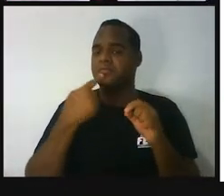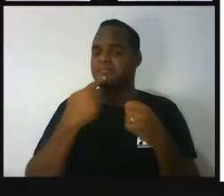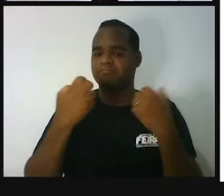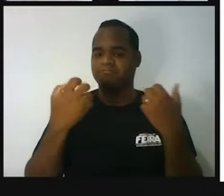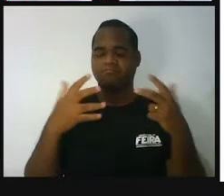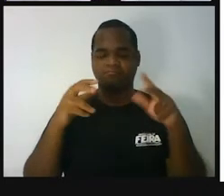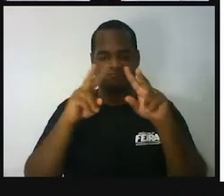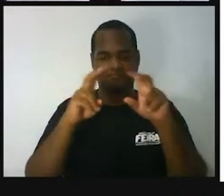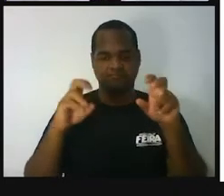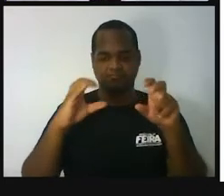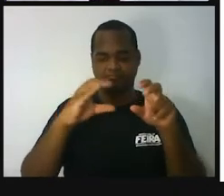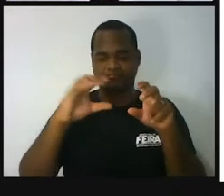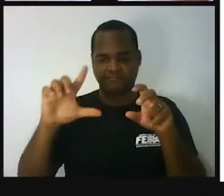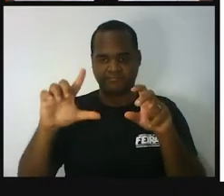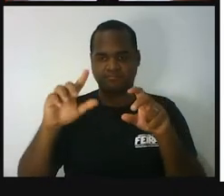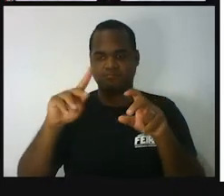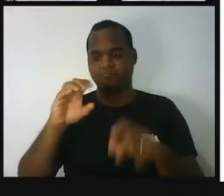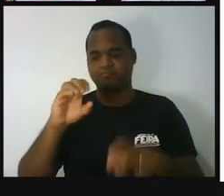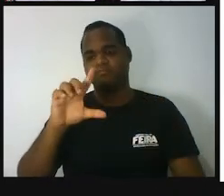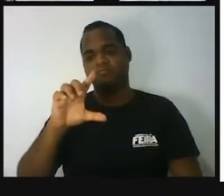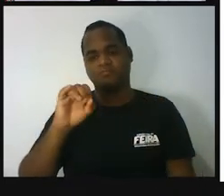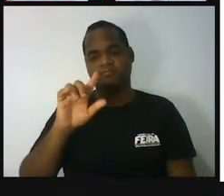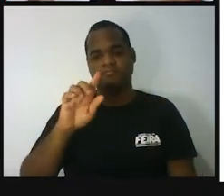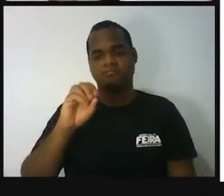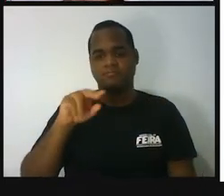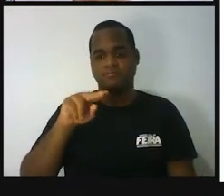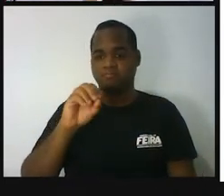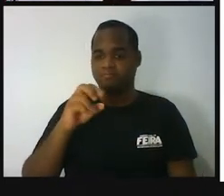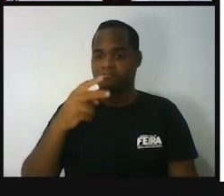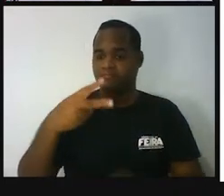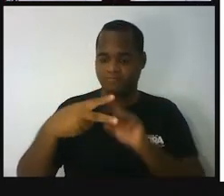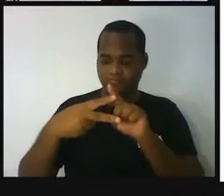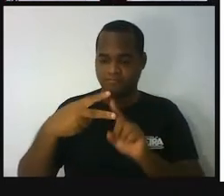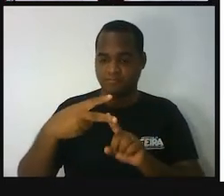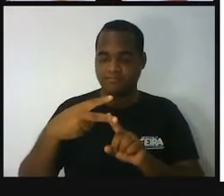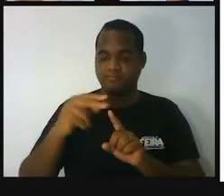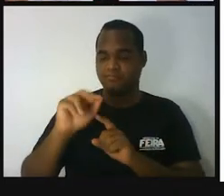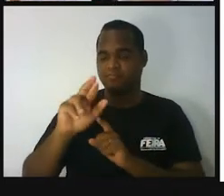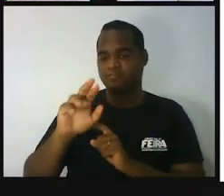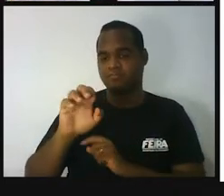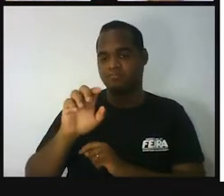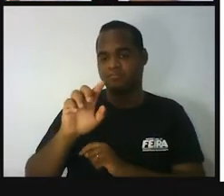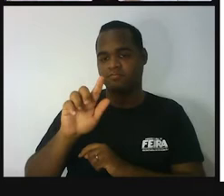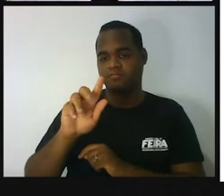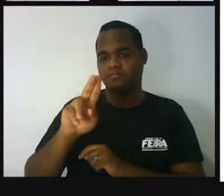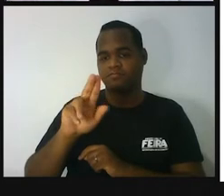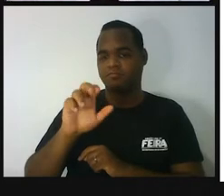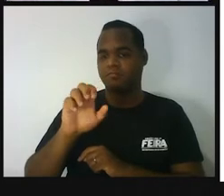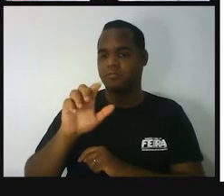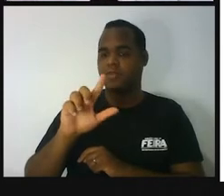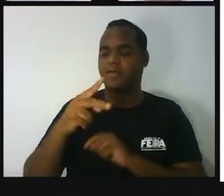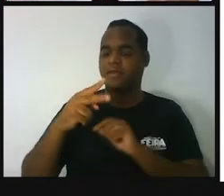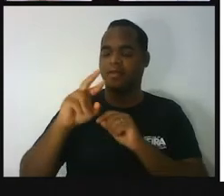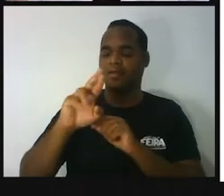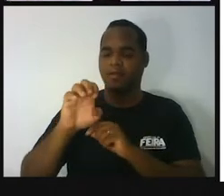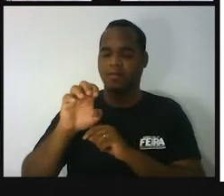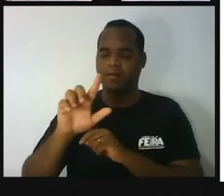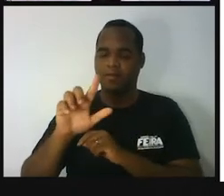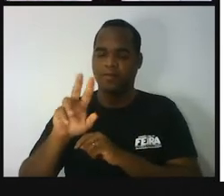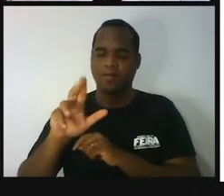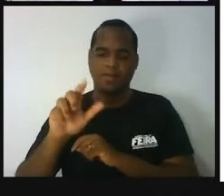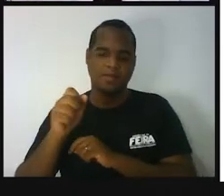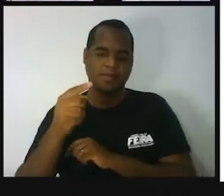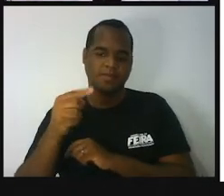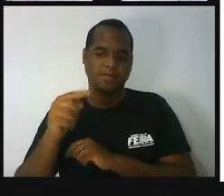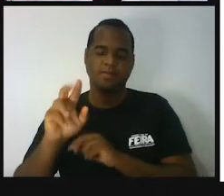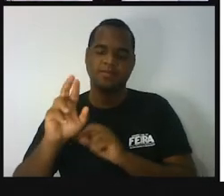classificar polígonos em dois tipos, em regulares e não regulares, observando aí